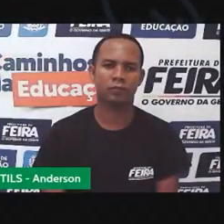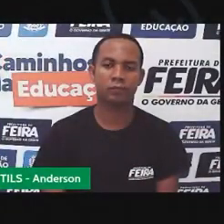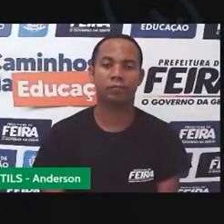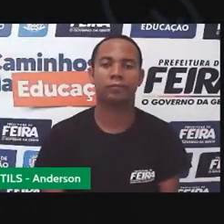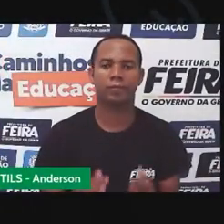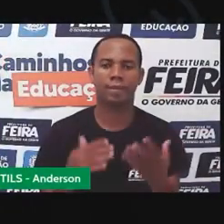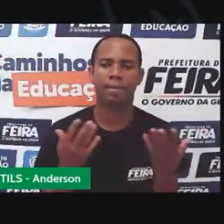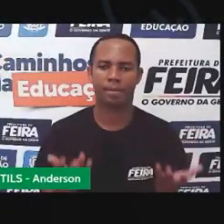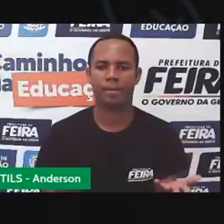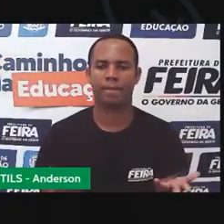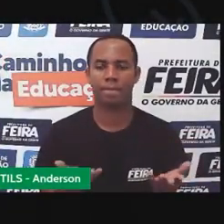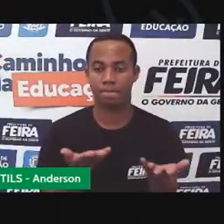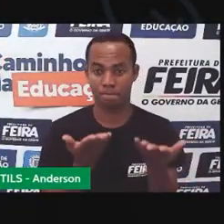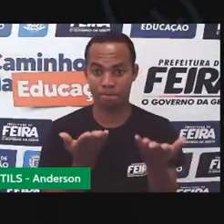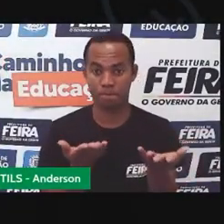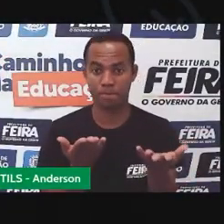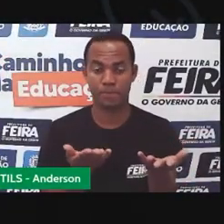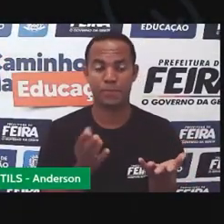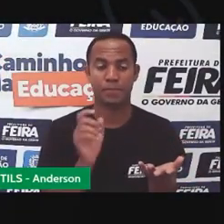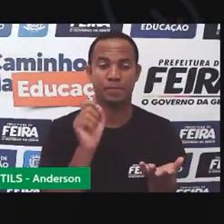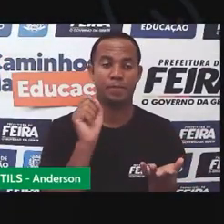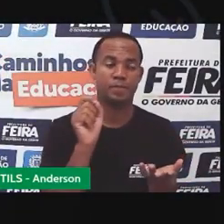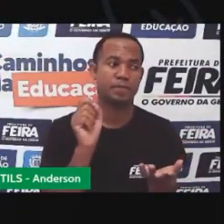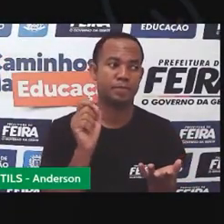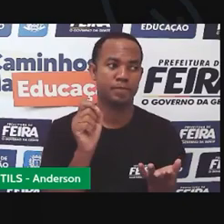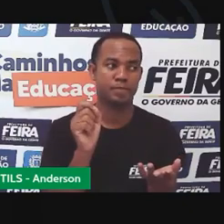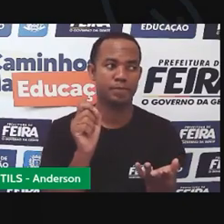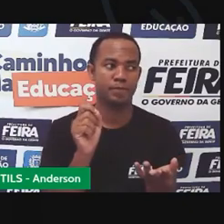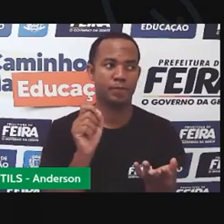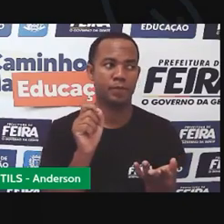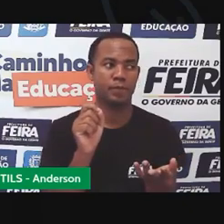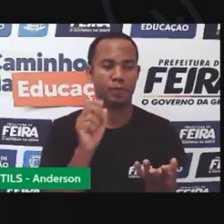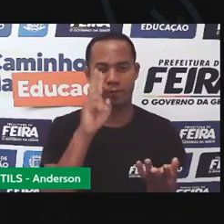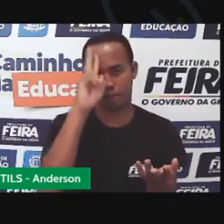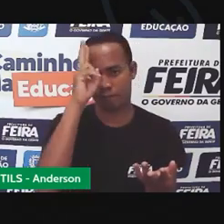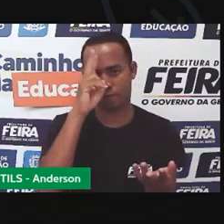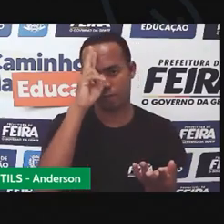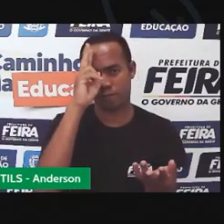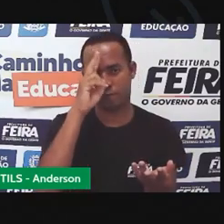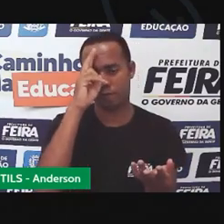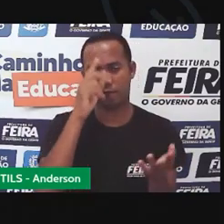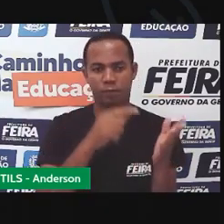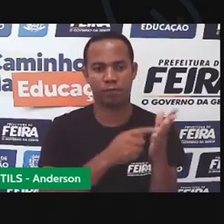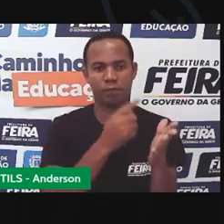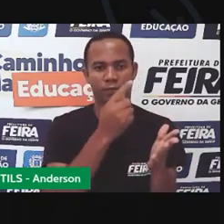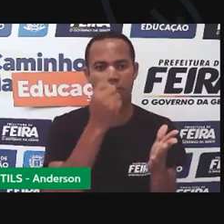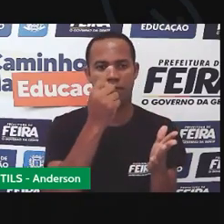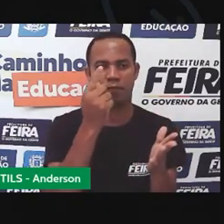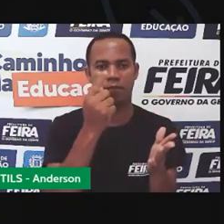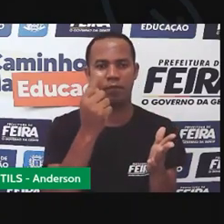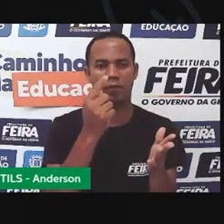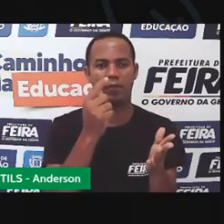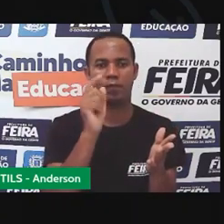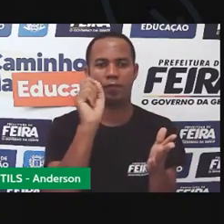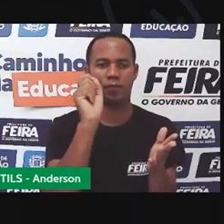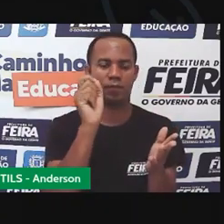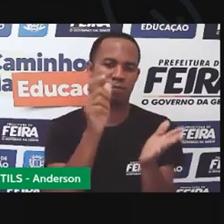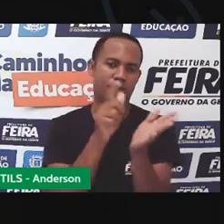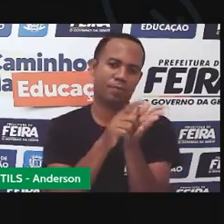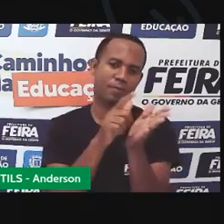Pois é, turminha. Quem é a personagem principal dessa história? Uma folha de